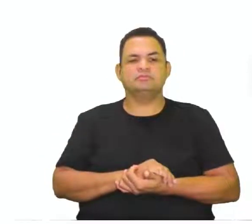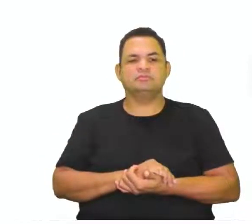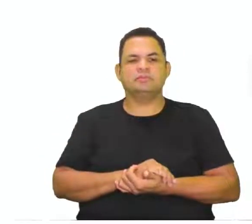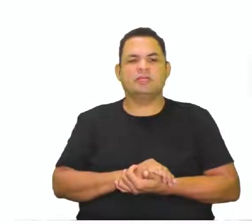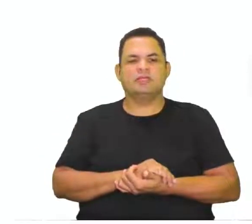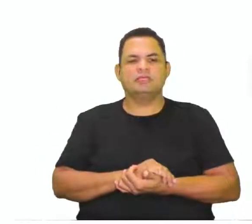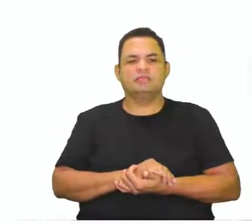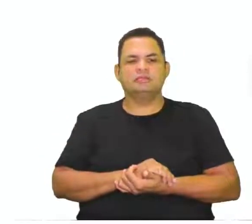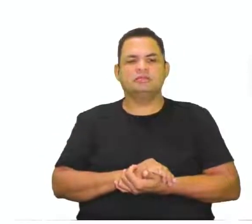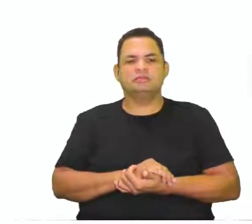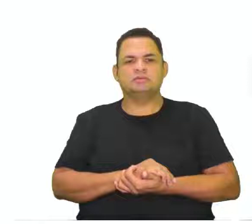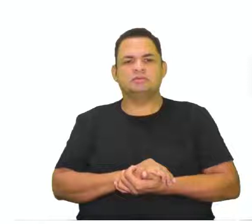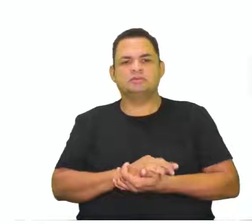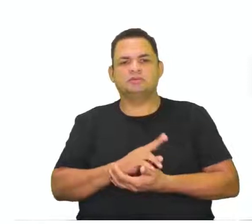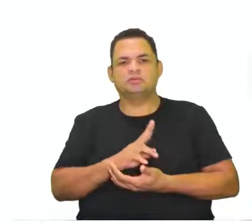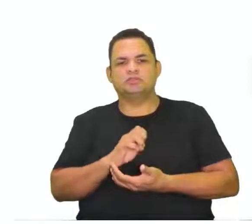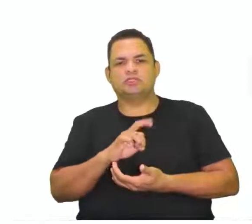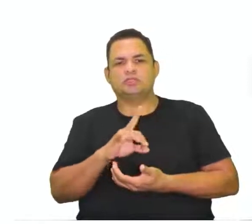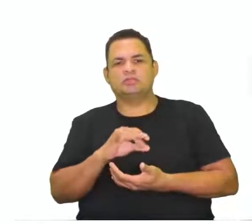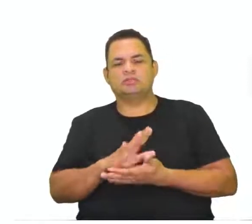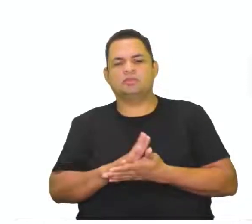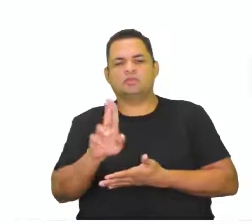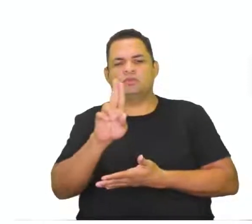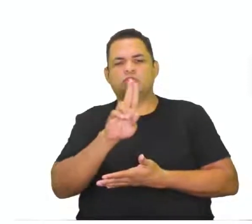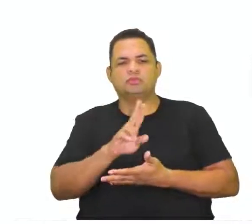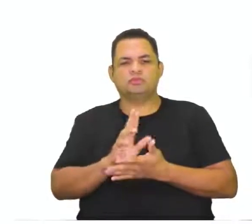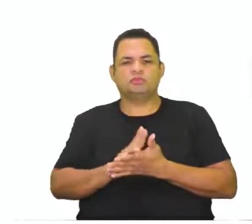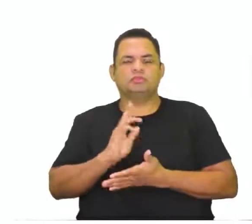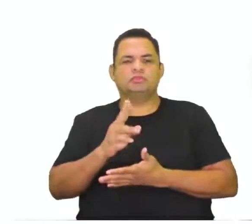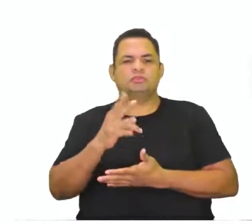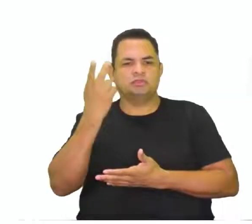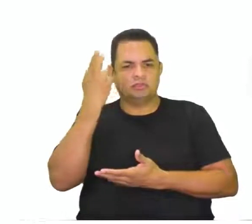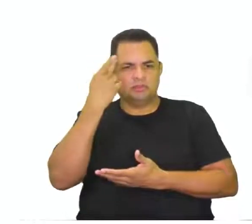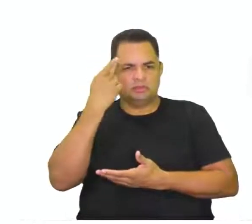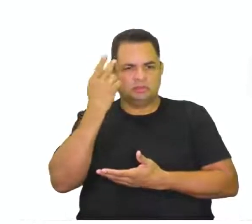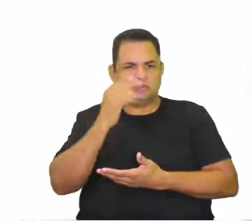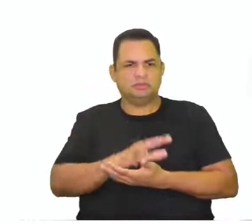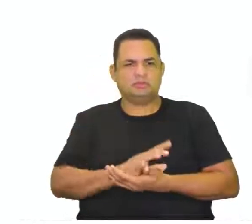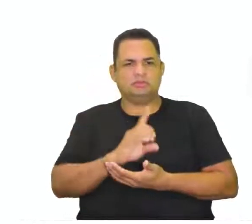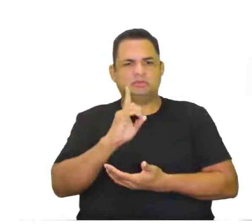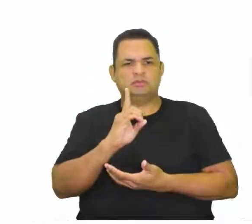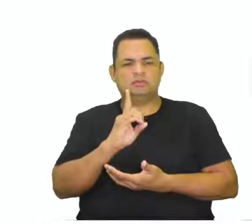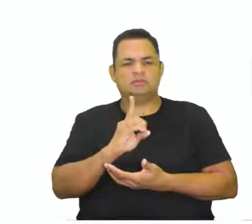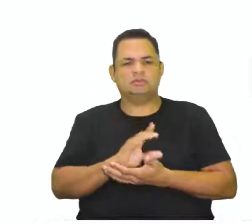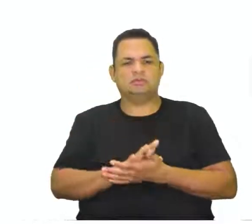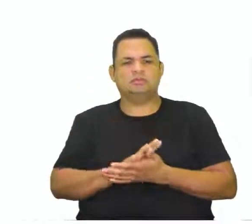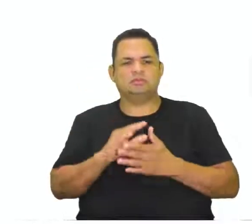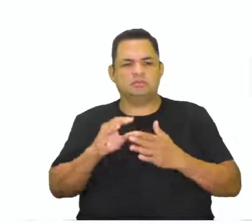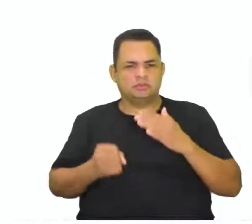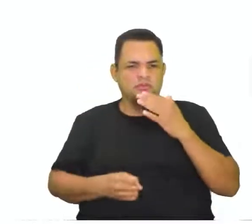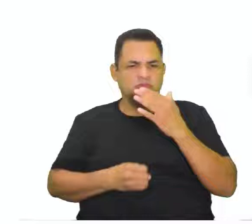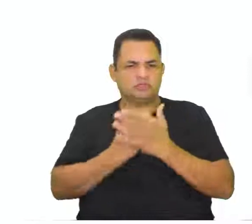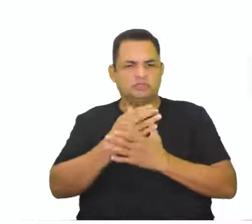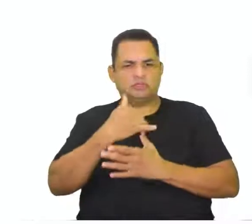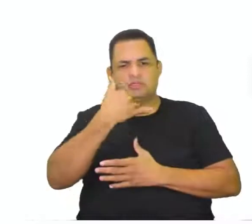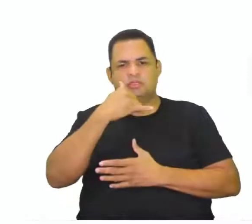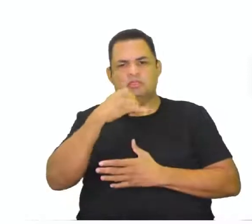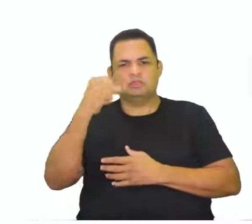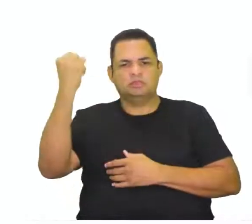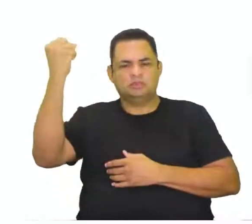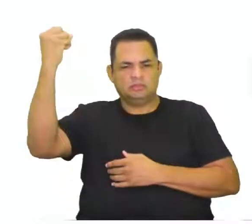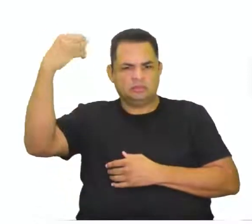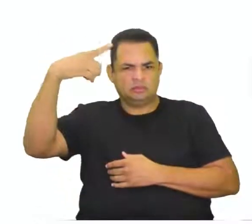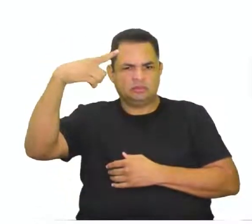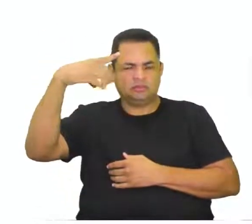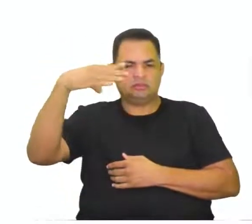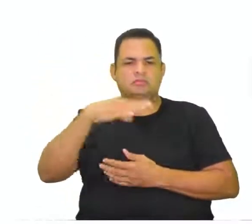geotérmicas, elas são, digamos assim, usinas que usam do processo natural. D. Fonte de energia solar. A energia solar,